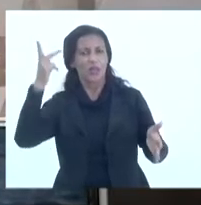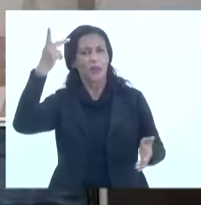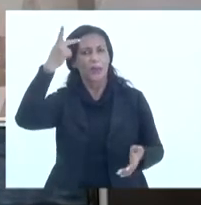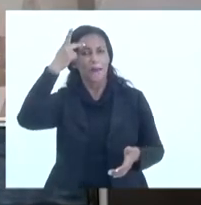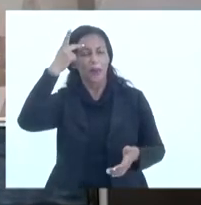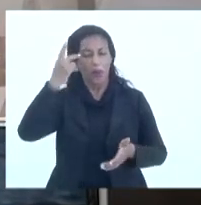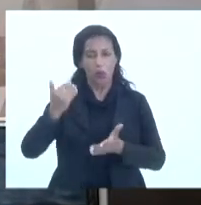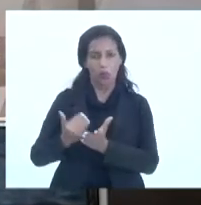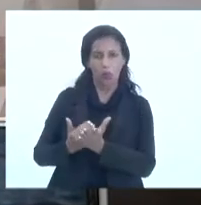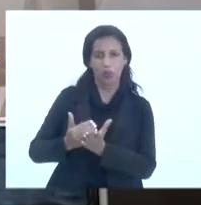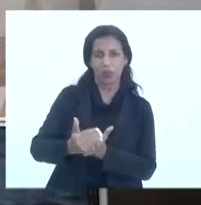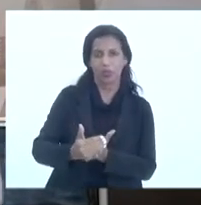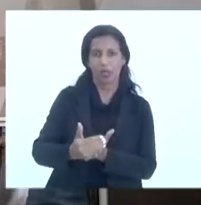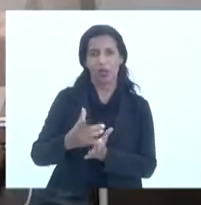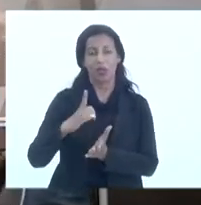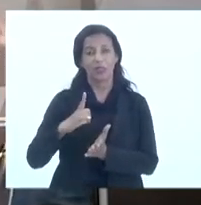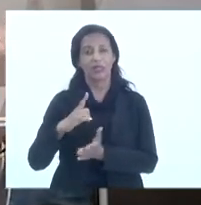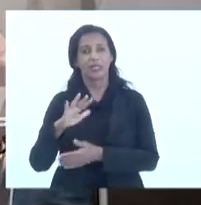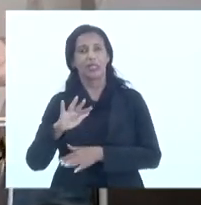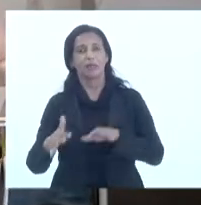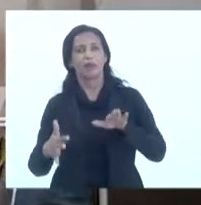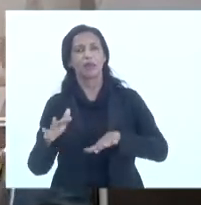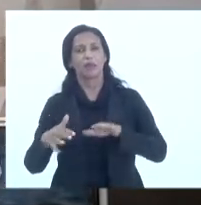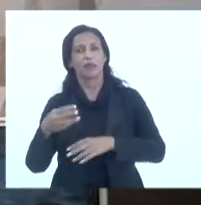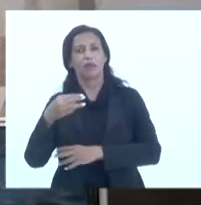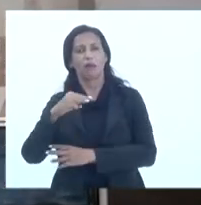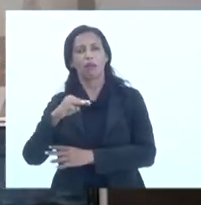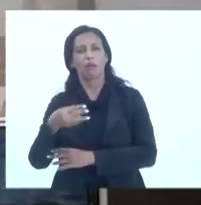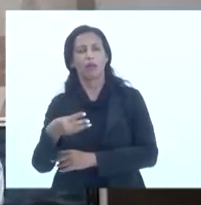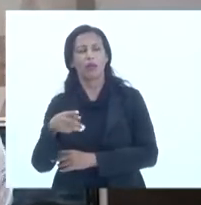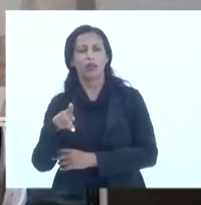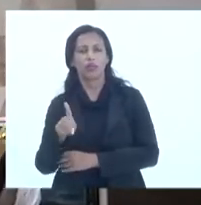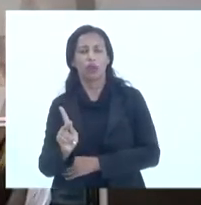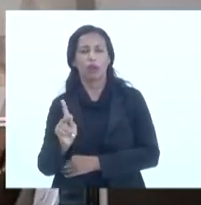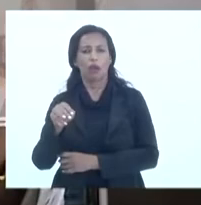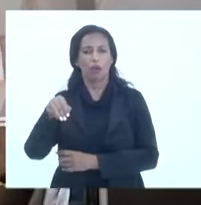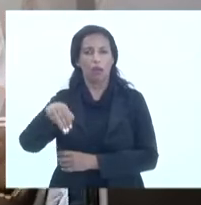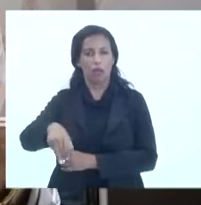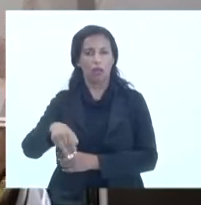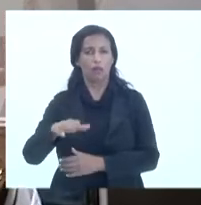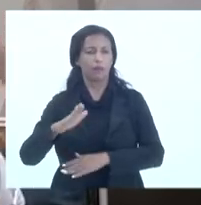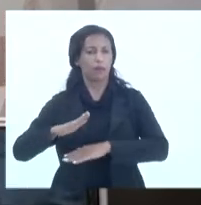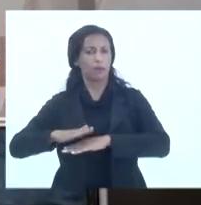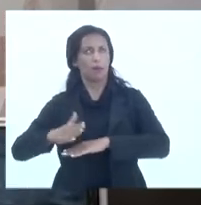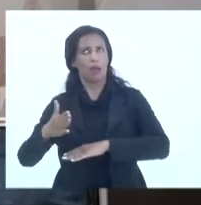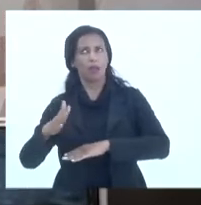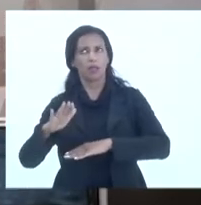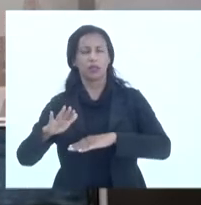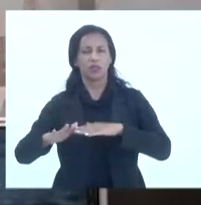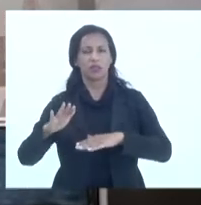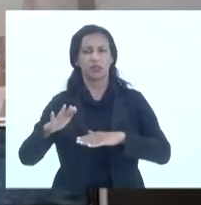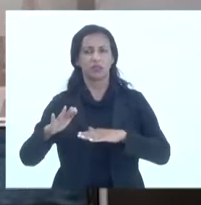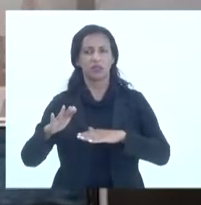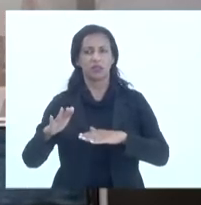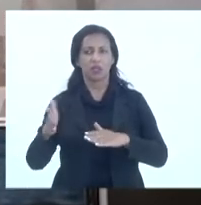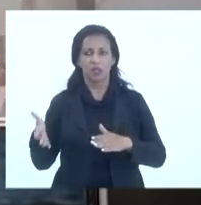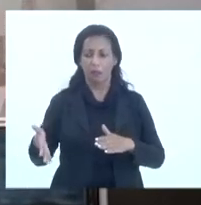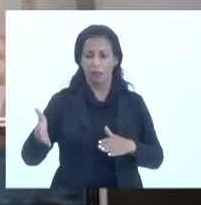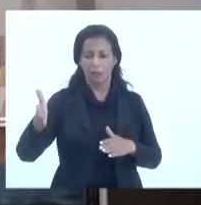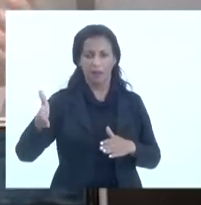projeto inicial, teria apenas 3 quilômetros de margem das